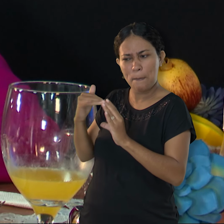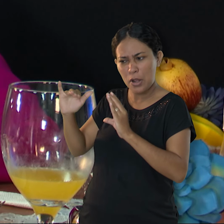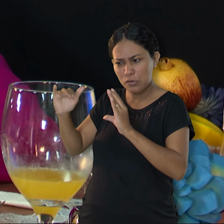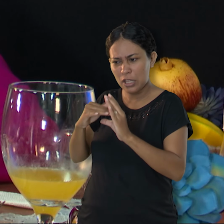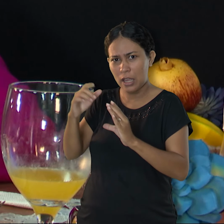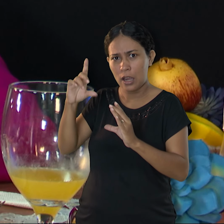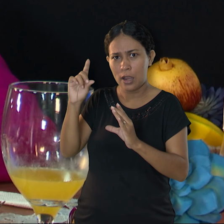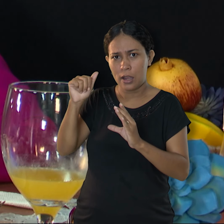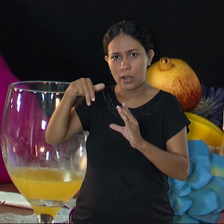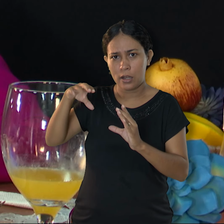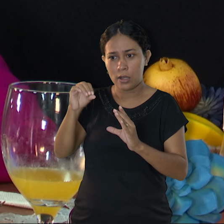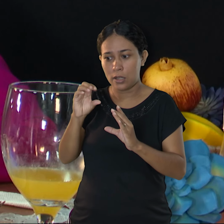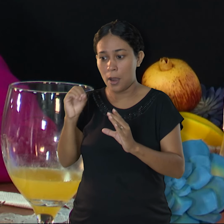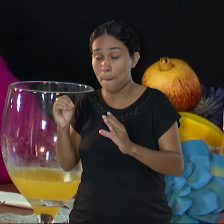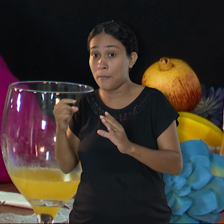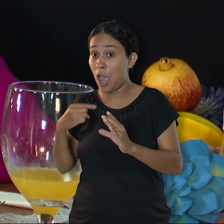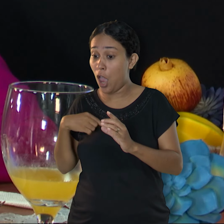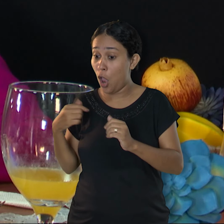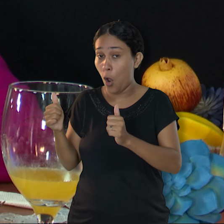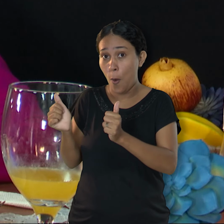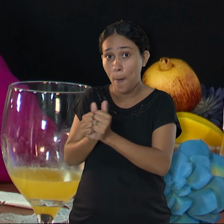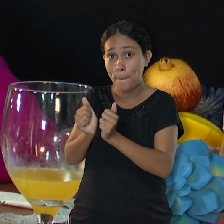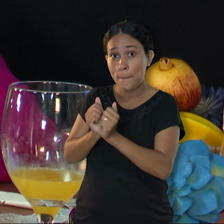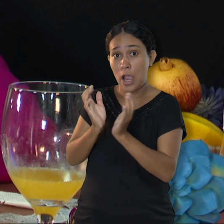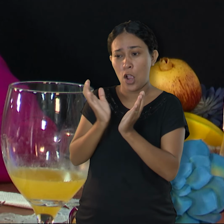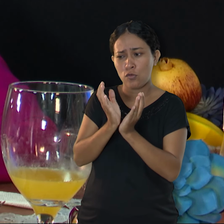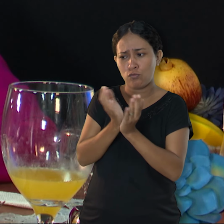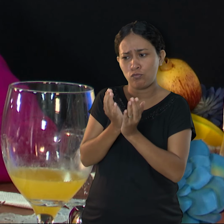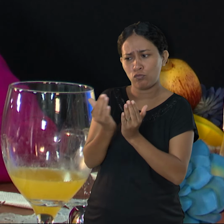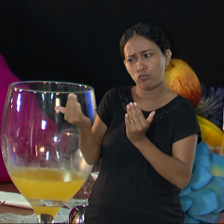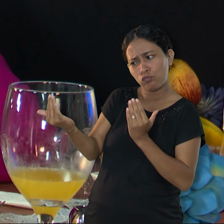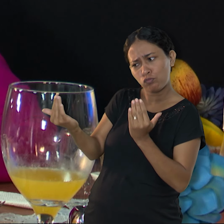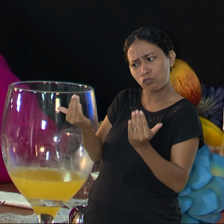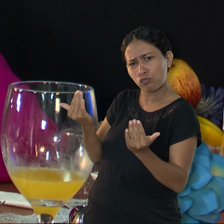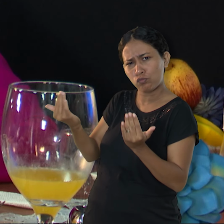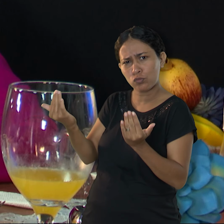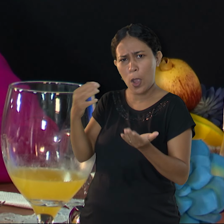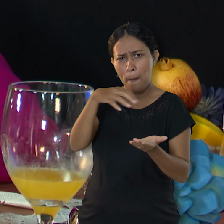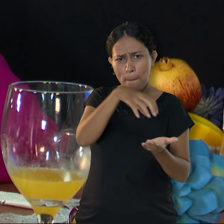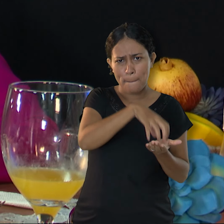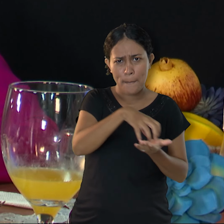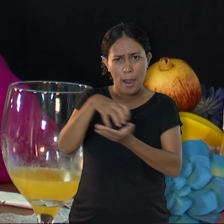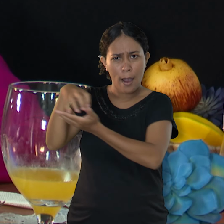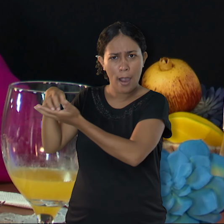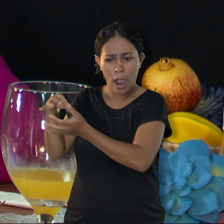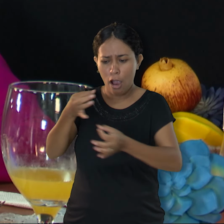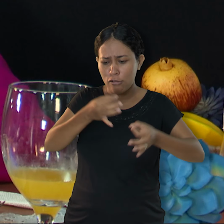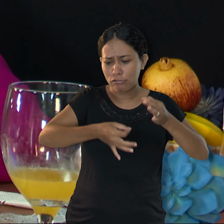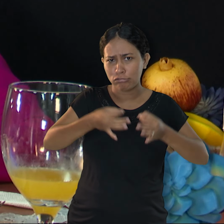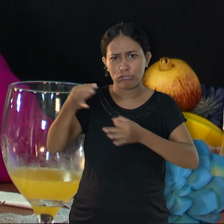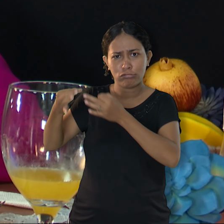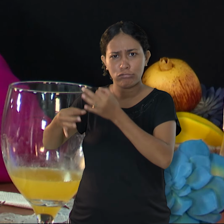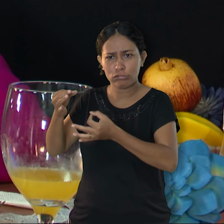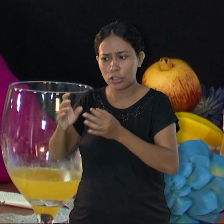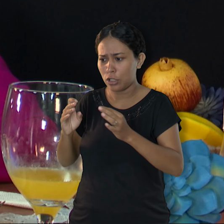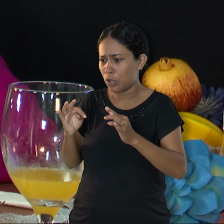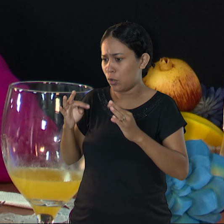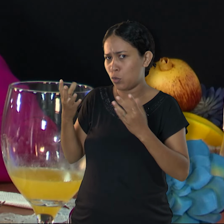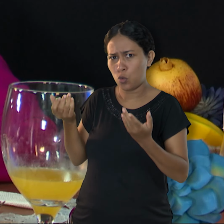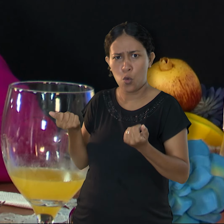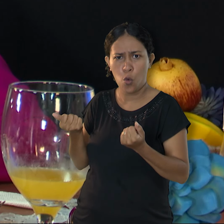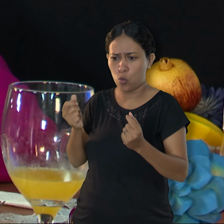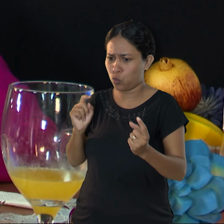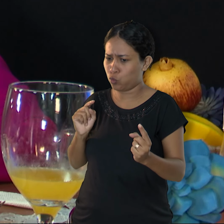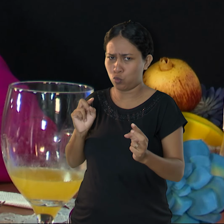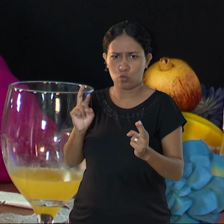com a minha equipe, a gente pegou e começou a comparar as unidades judiciais. Tudo no mundo tem indicador, gente. Qualquer organização você tem que